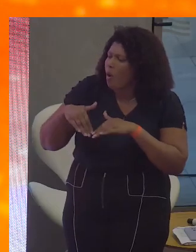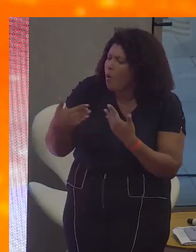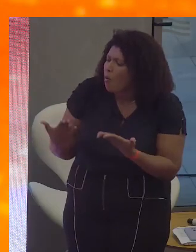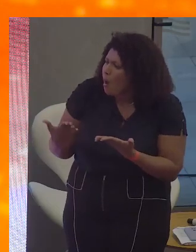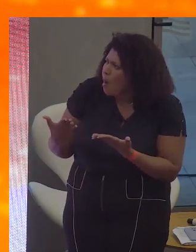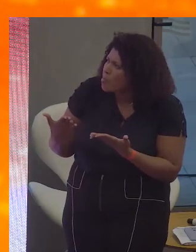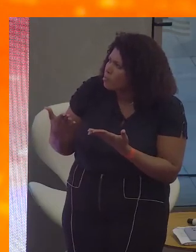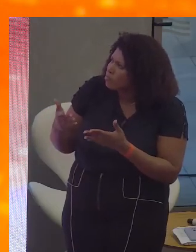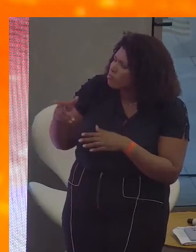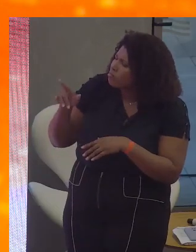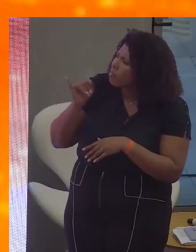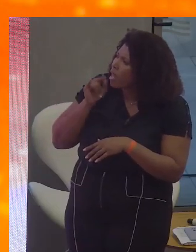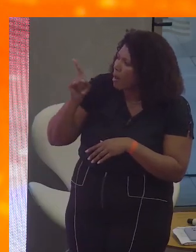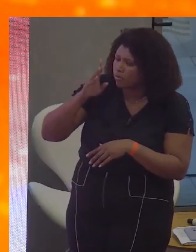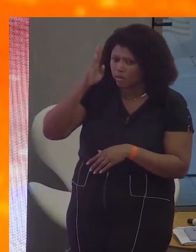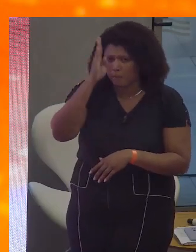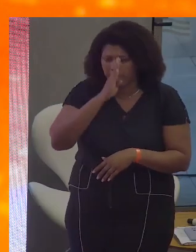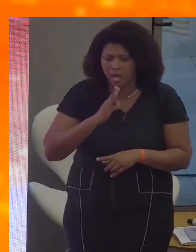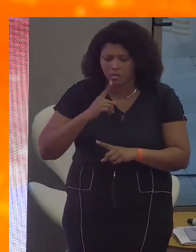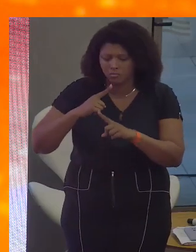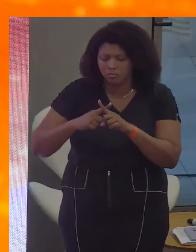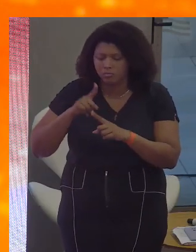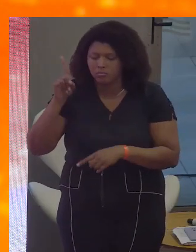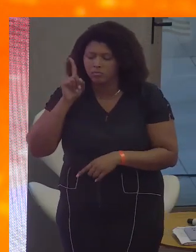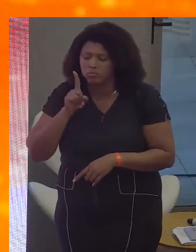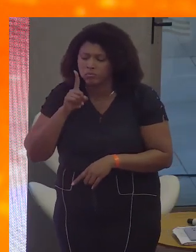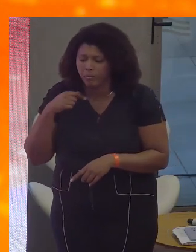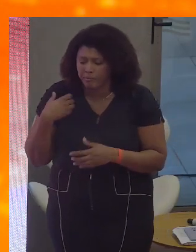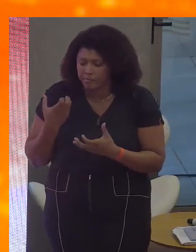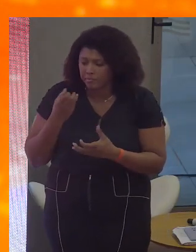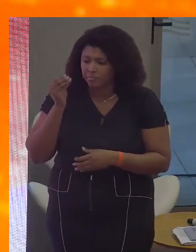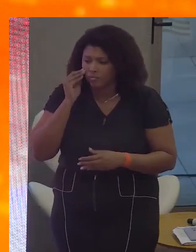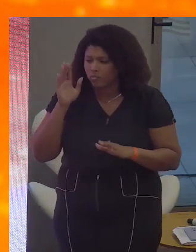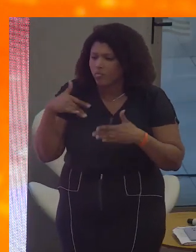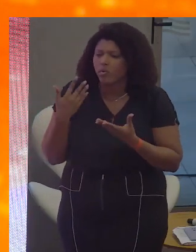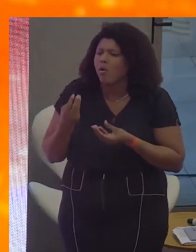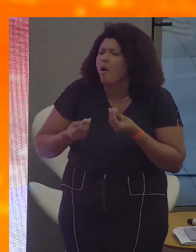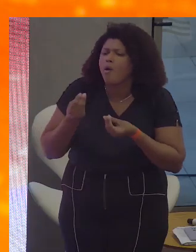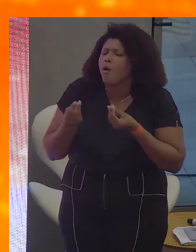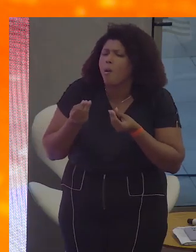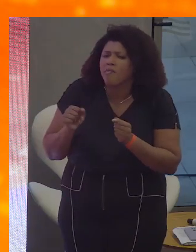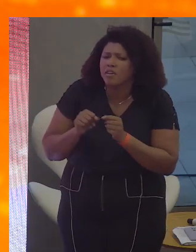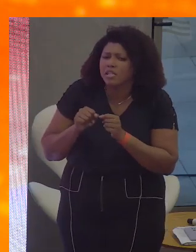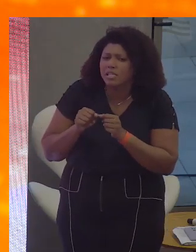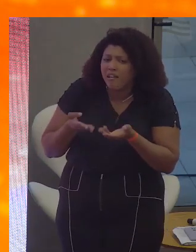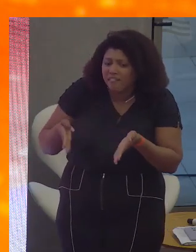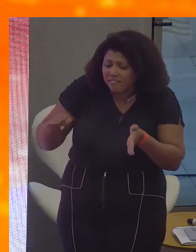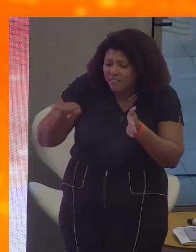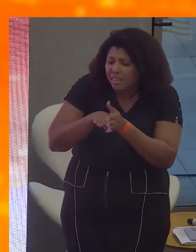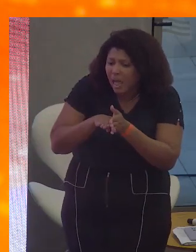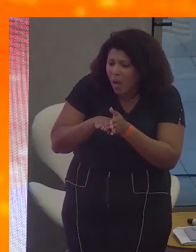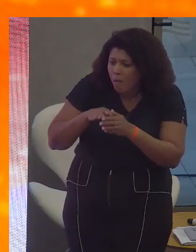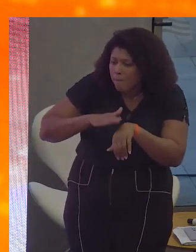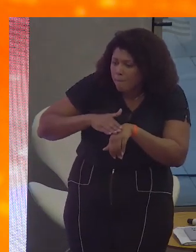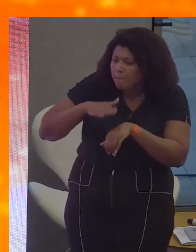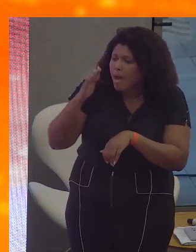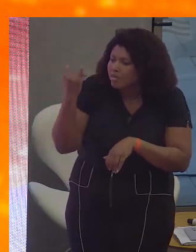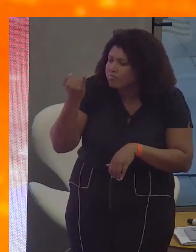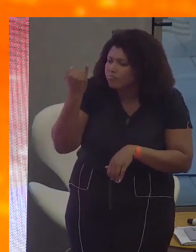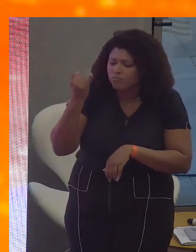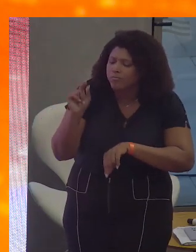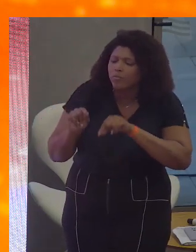parte utilizada dele, a descrição e de que forma, no final, o que mais interessa, foi feito